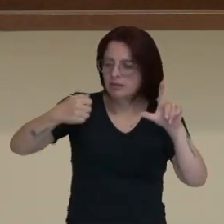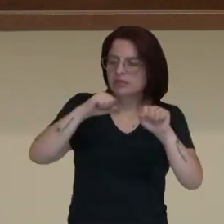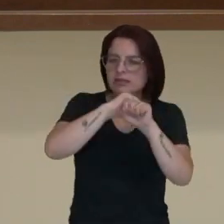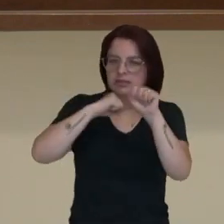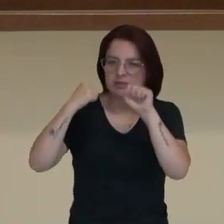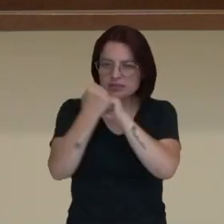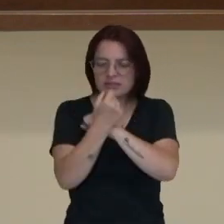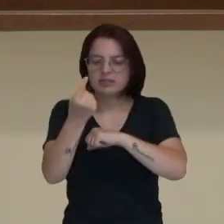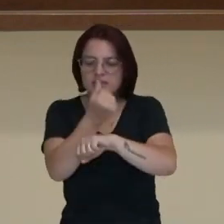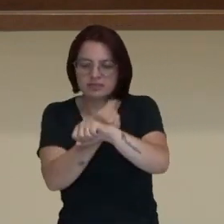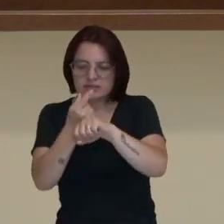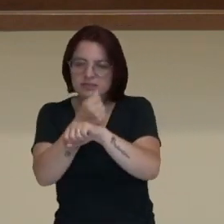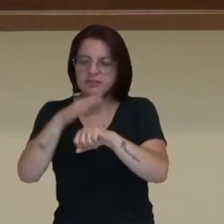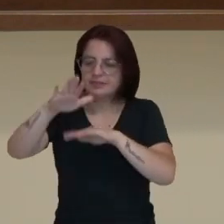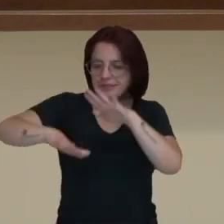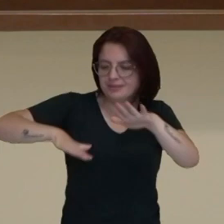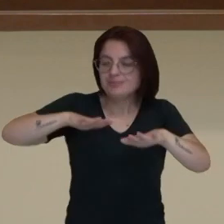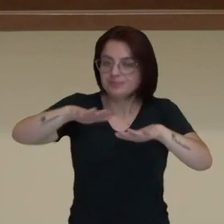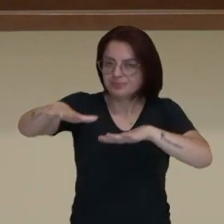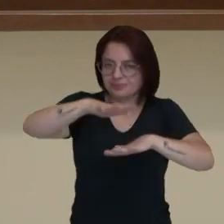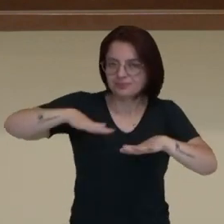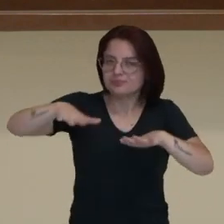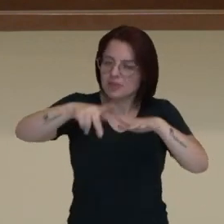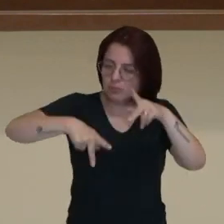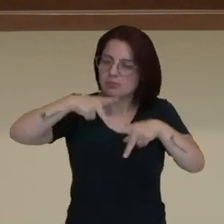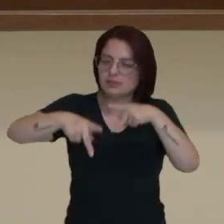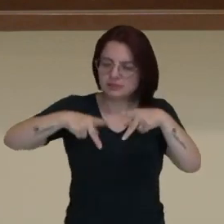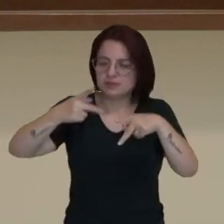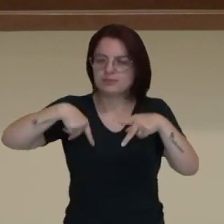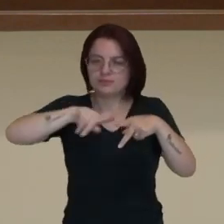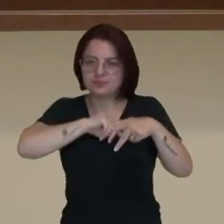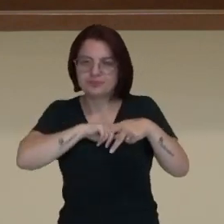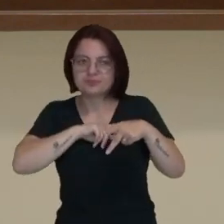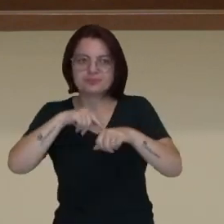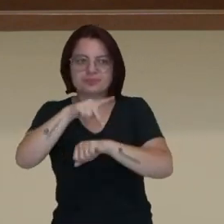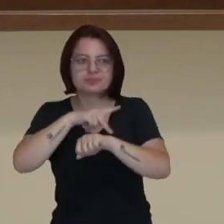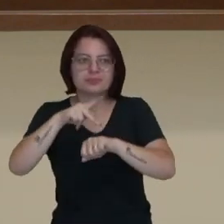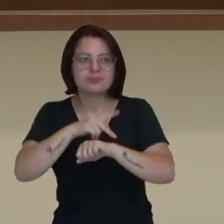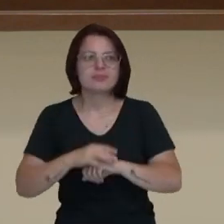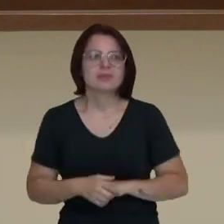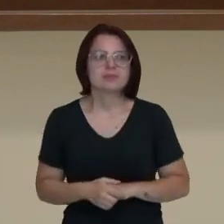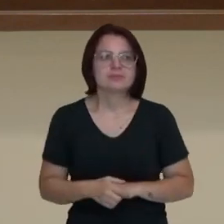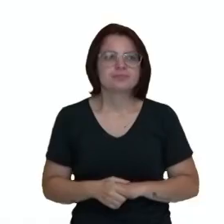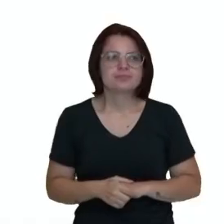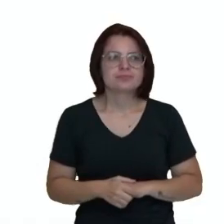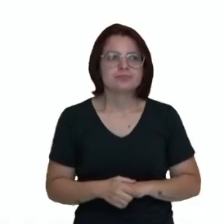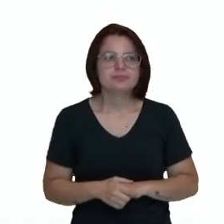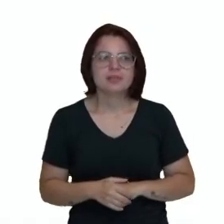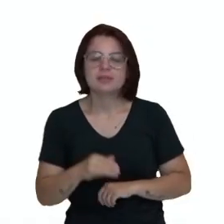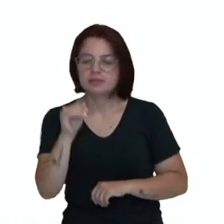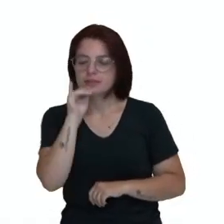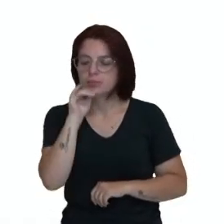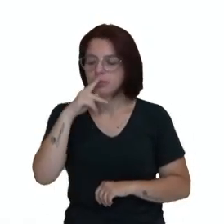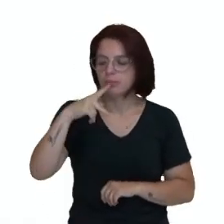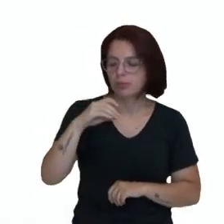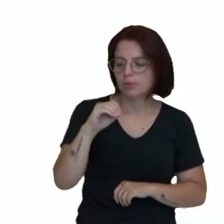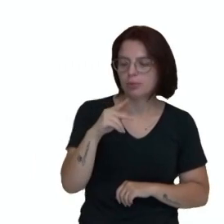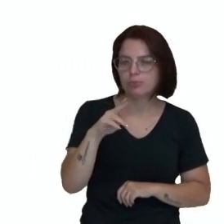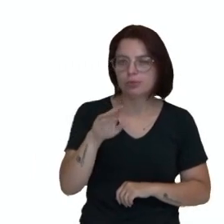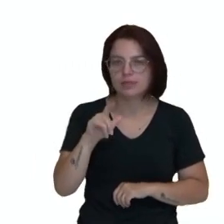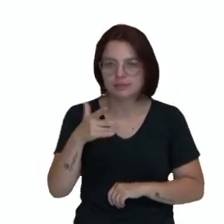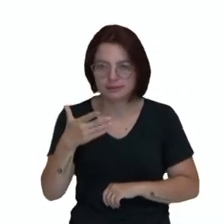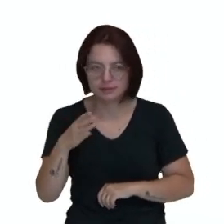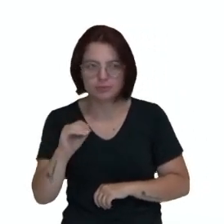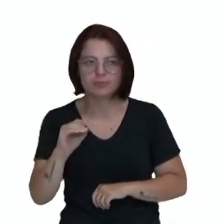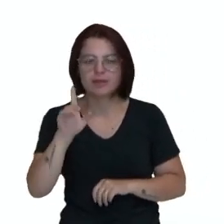e econômicos e populacionais do nosso país. Nós vamos ter ali a definição de população, que conforme você pode ver, é o